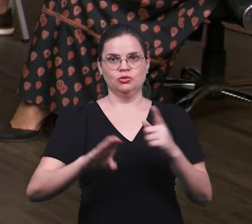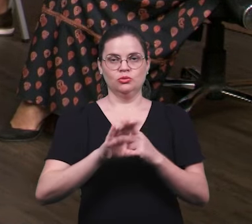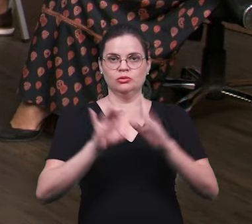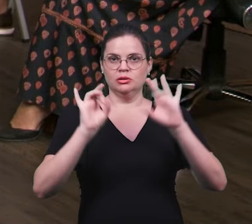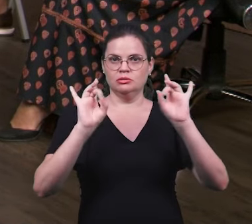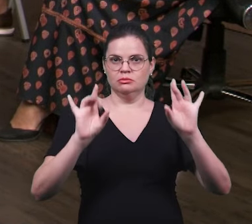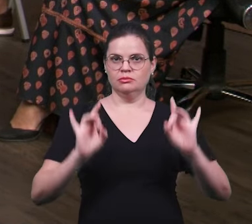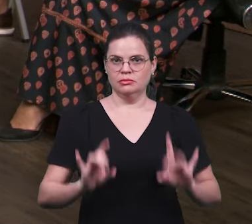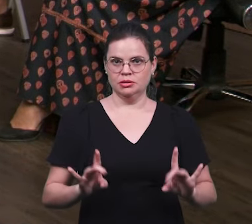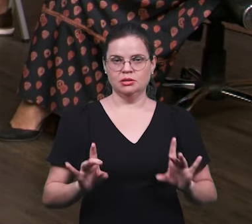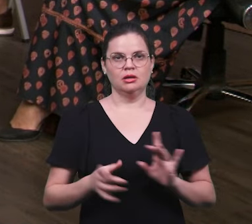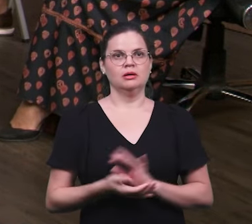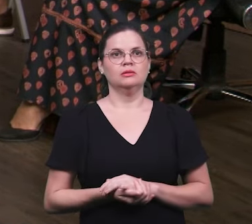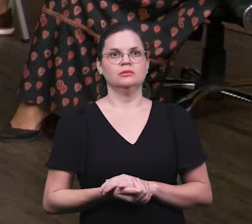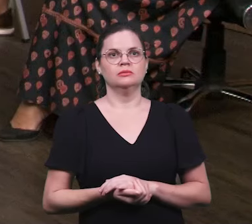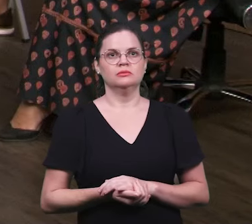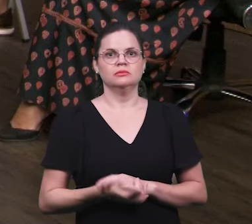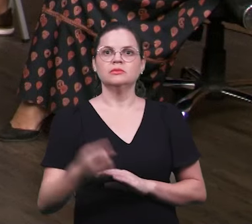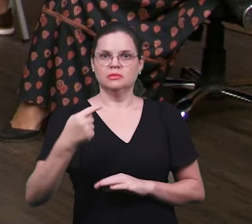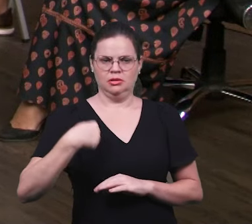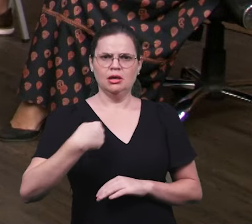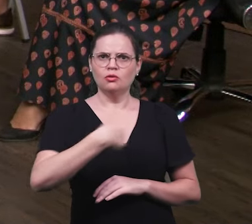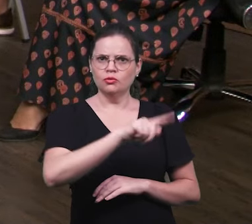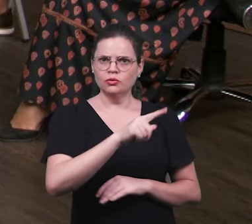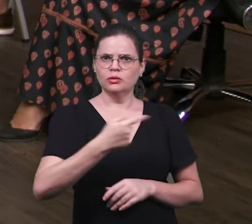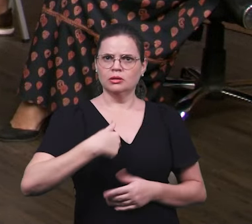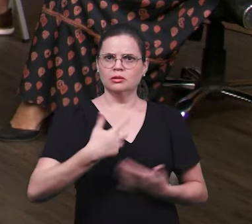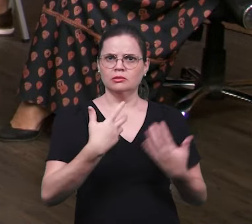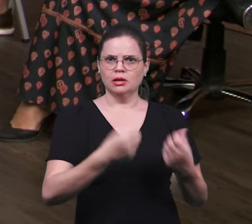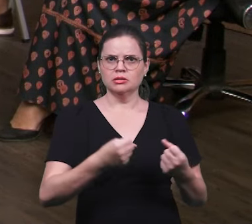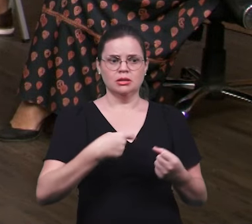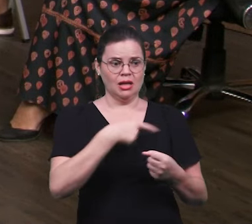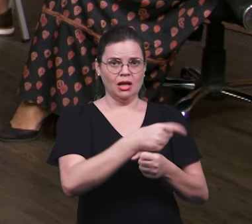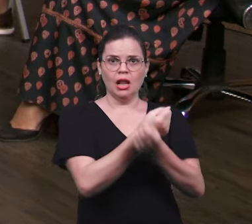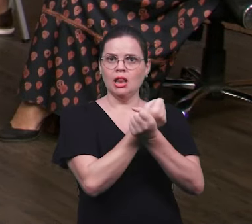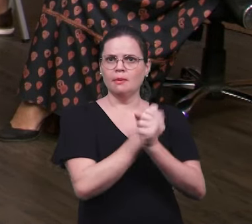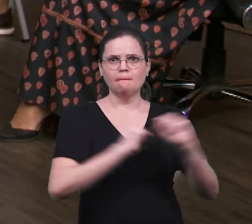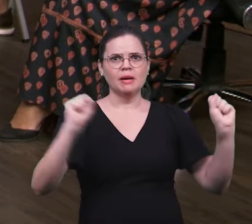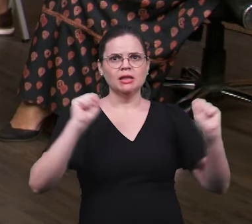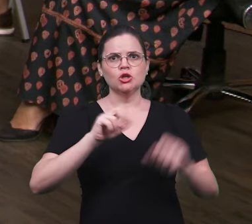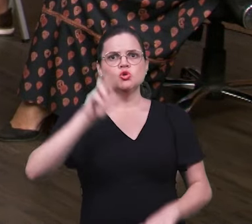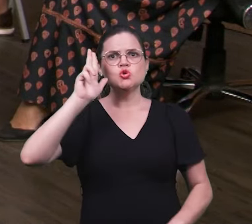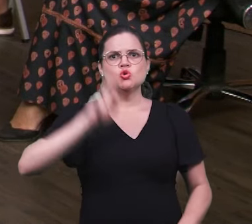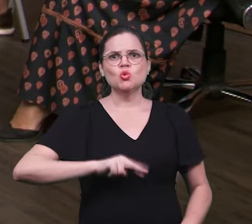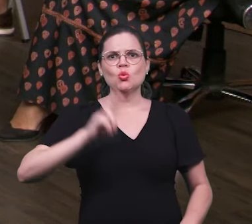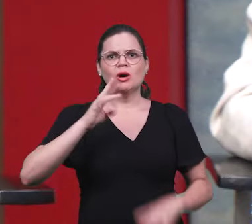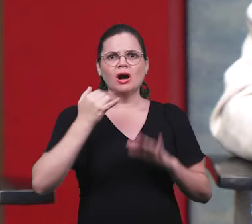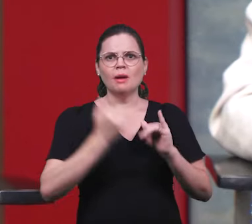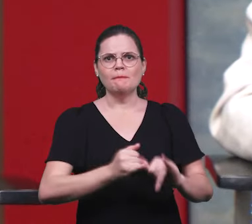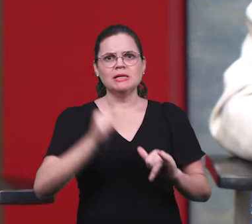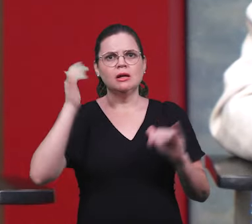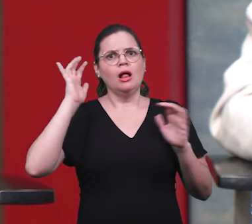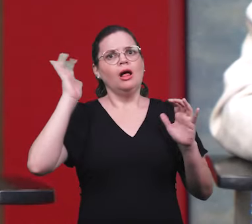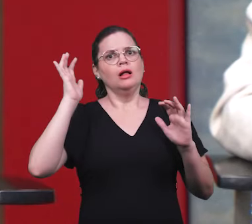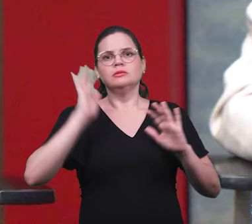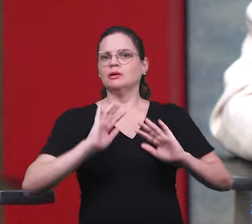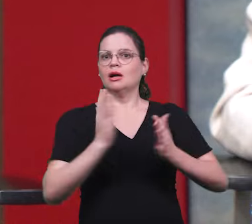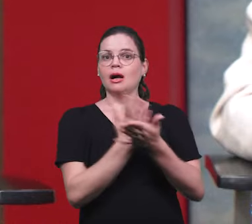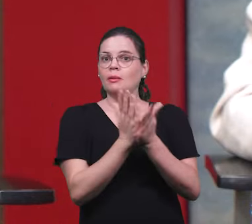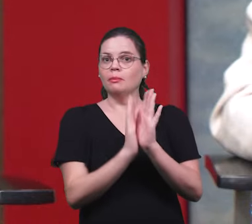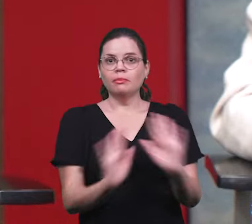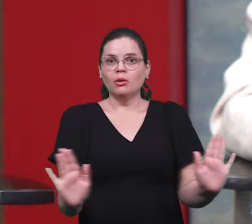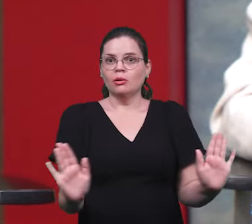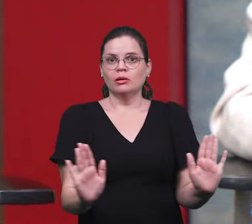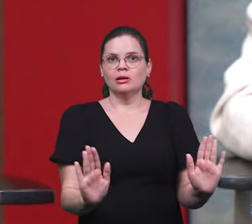especiais. Ela disse assim, e eu fui liberta. Nunca mais tive uma convulsão. Ela disse, eu não tinha